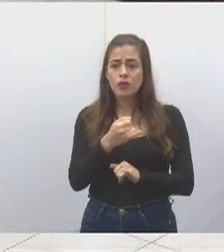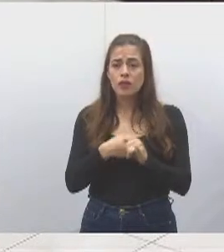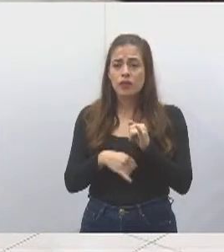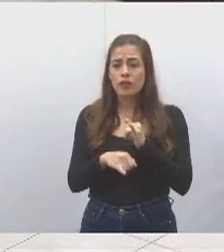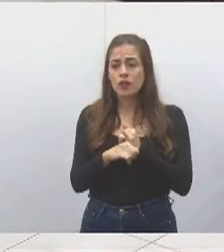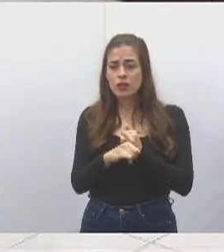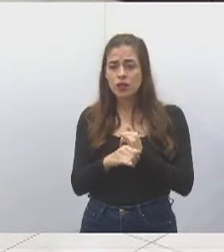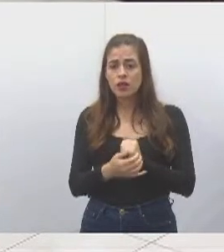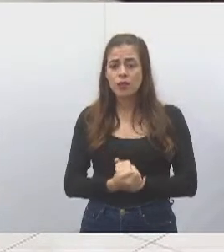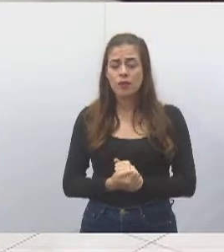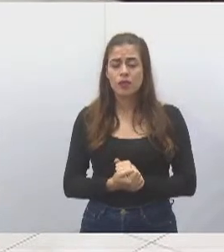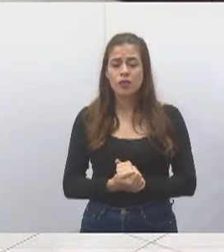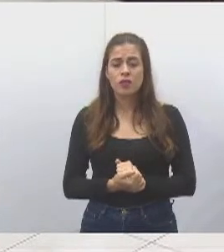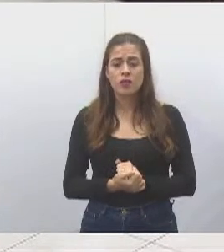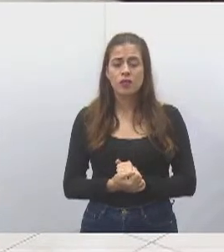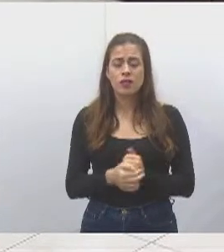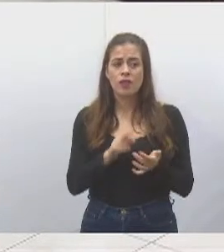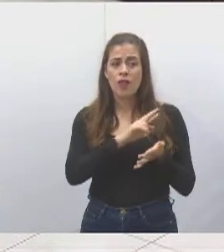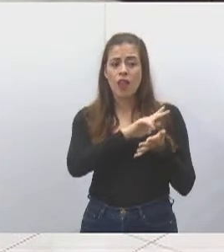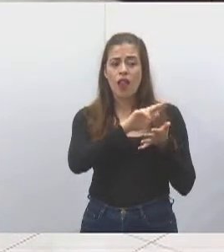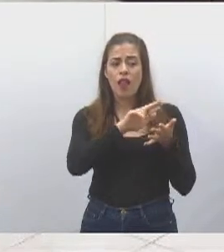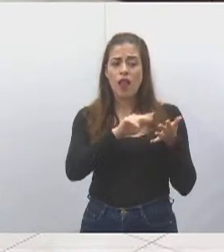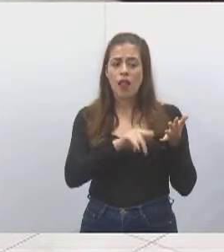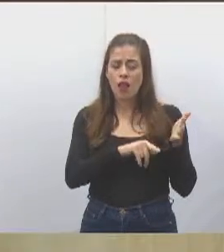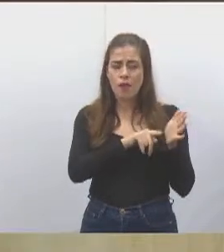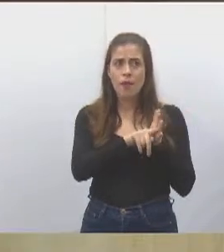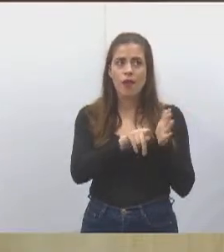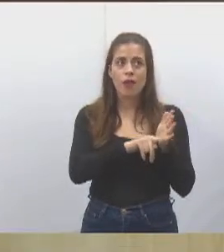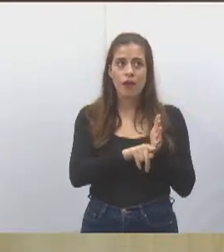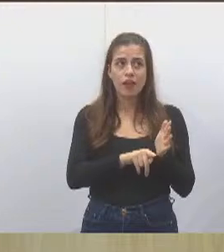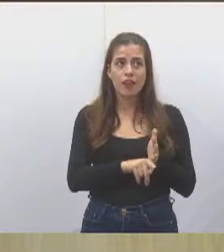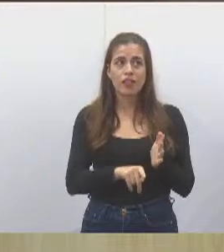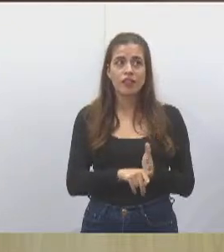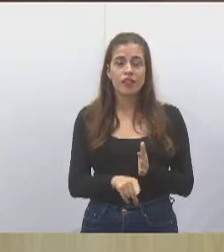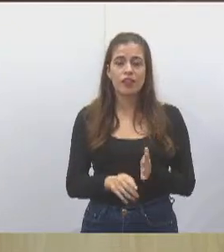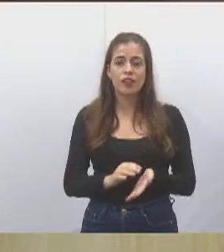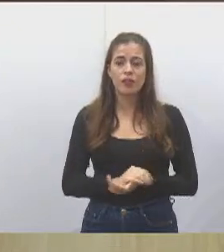no caso. Tá? São várias perguntas. E...